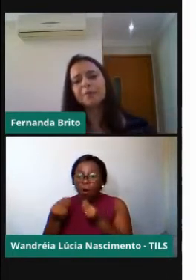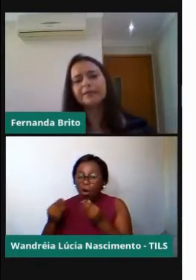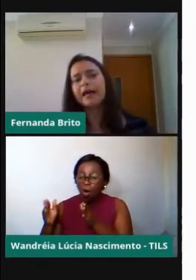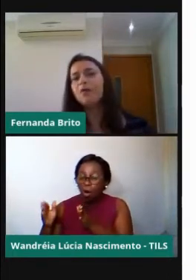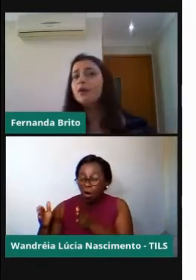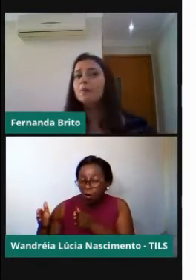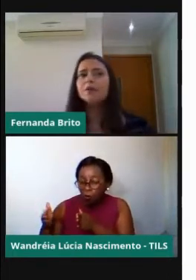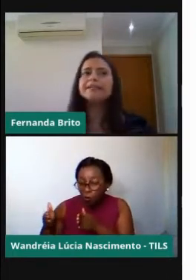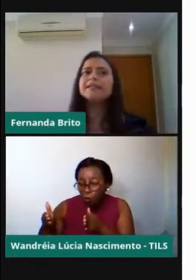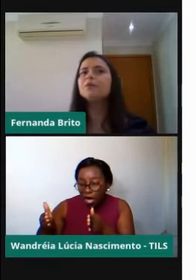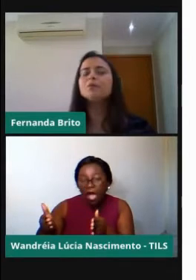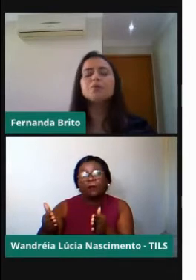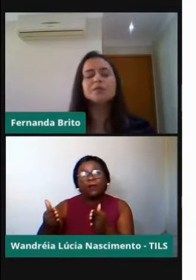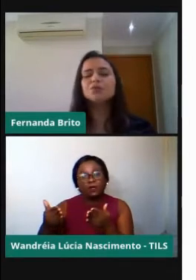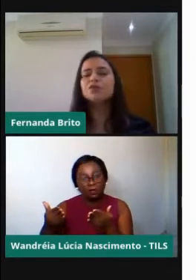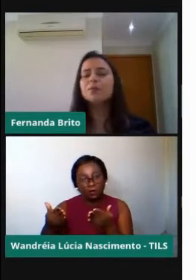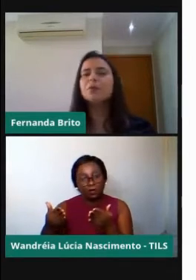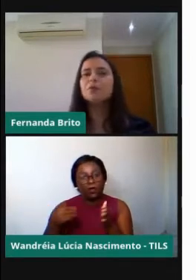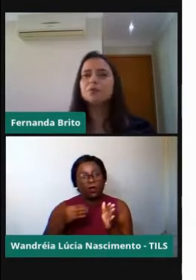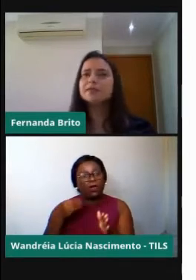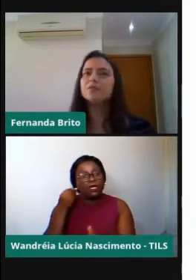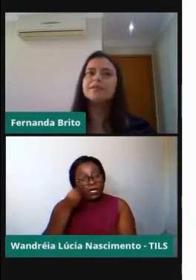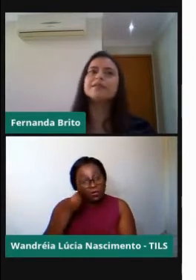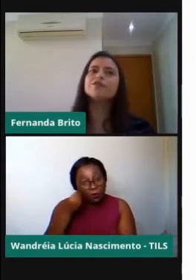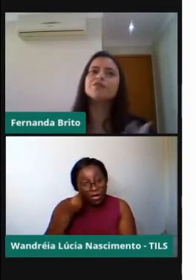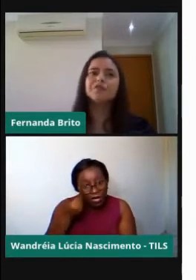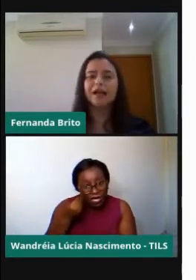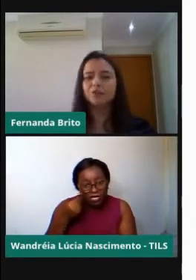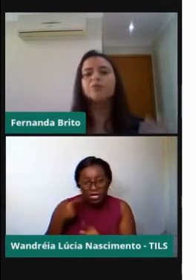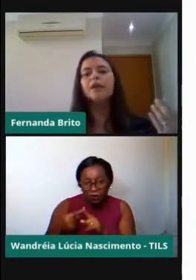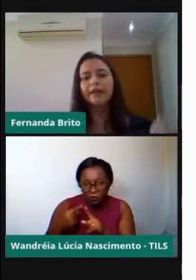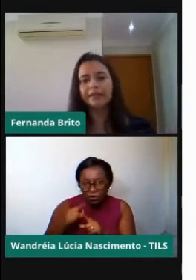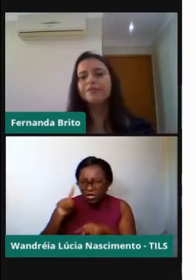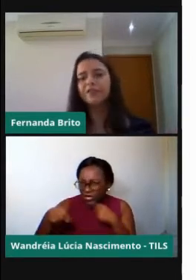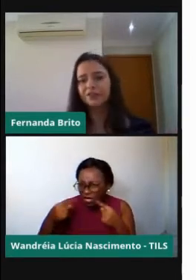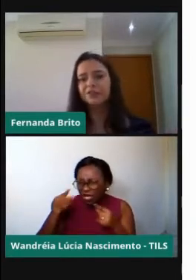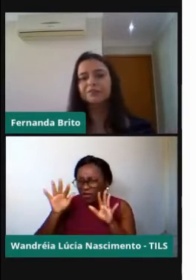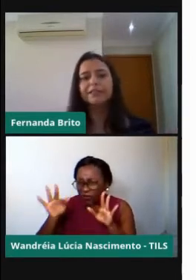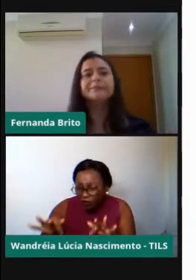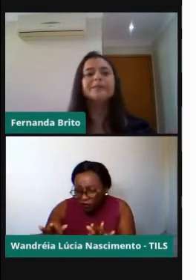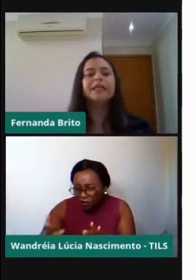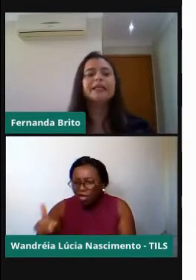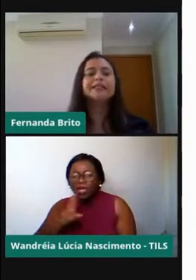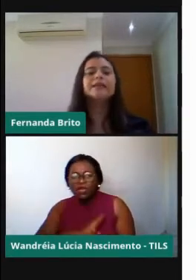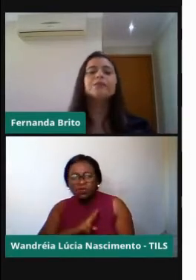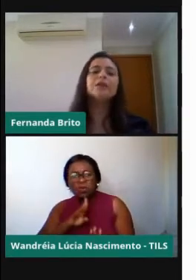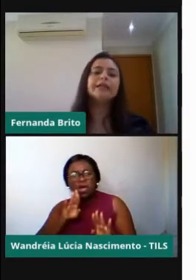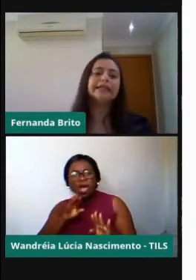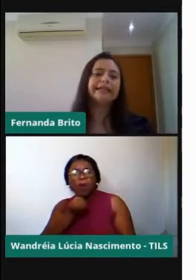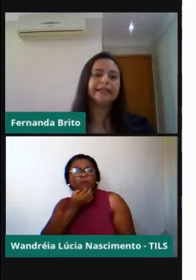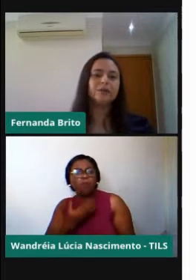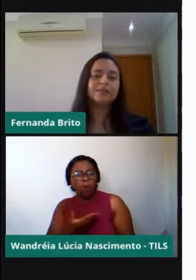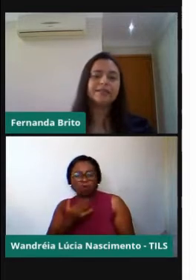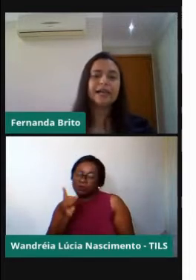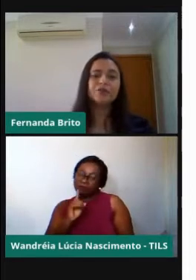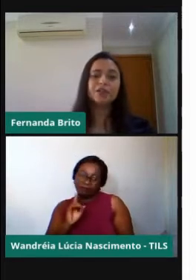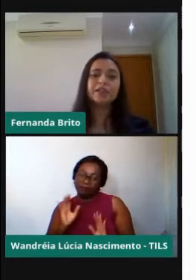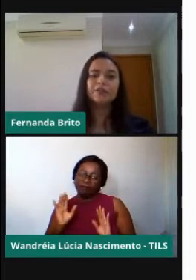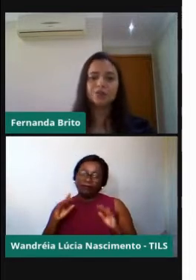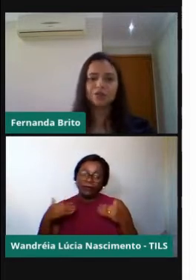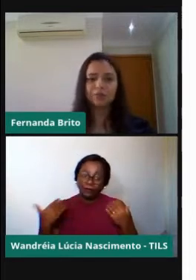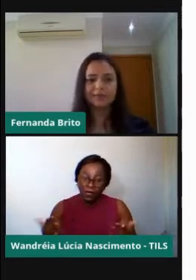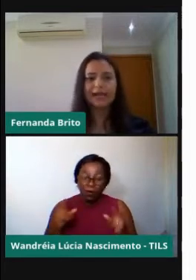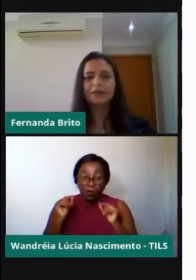desenho experimental, porque senão eu não consigo tirar uma conclusão que seja de fato relevante, né? Então, os